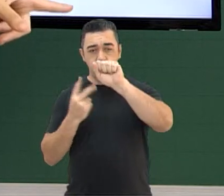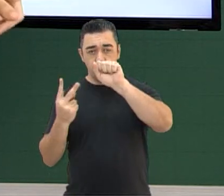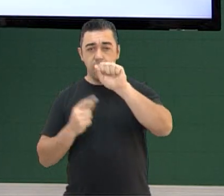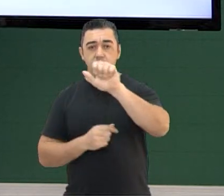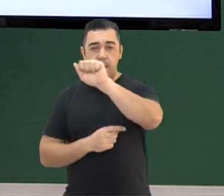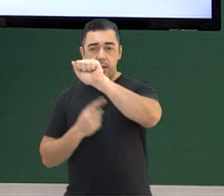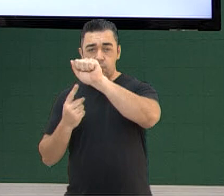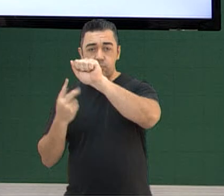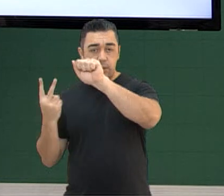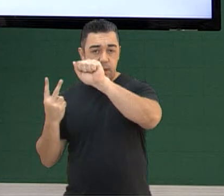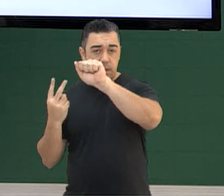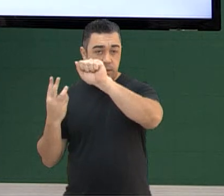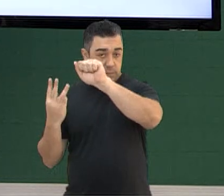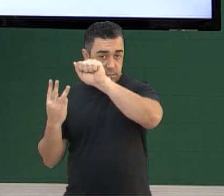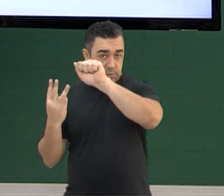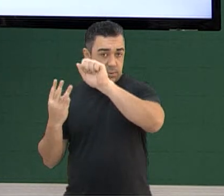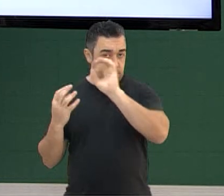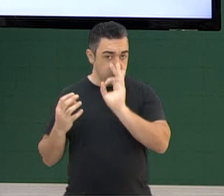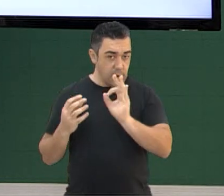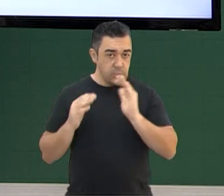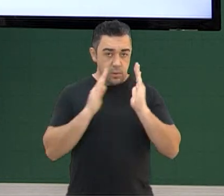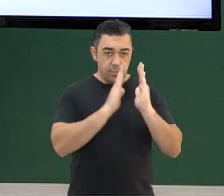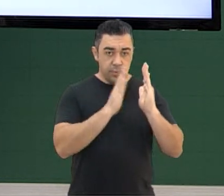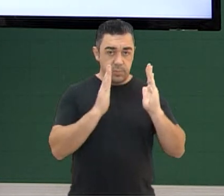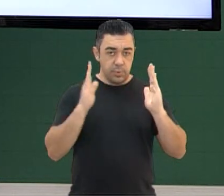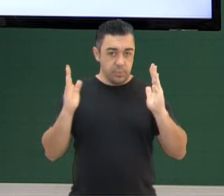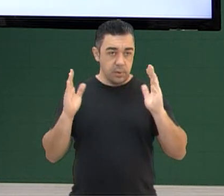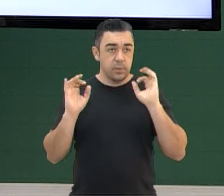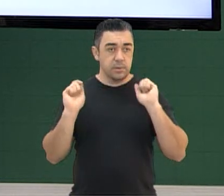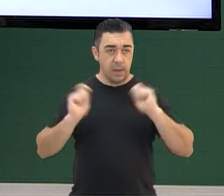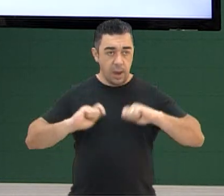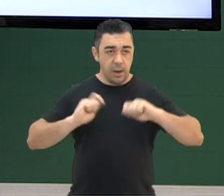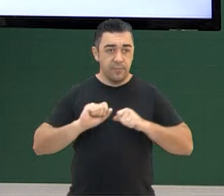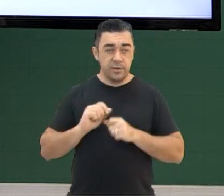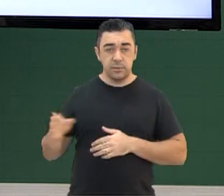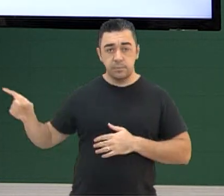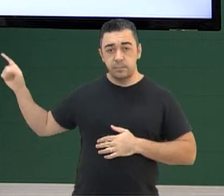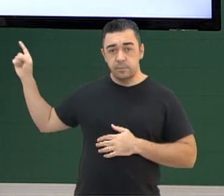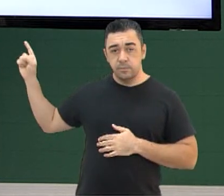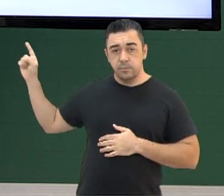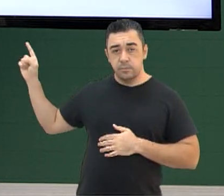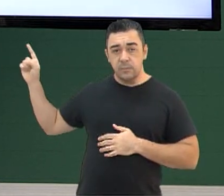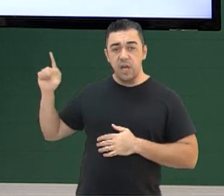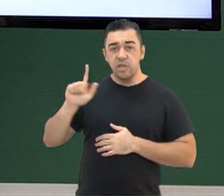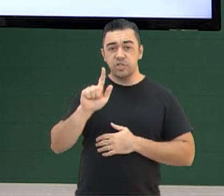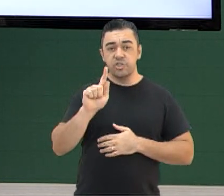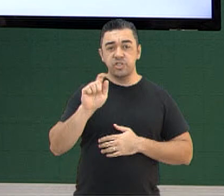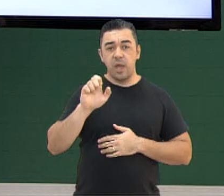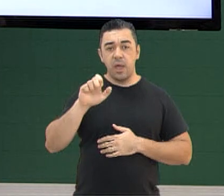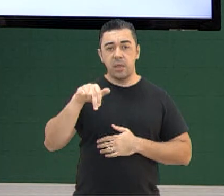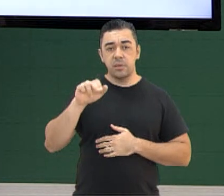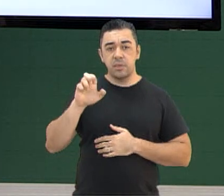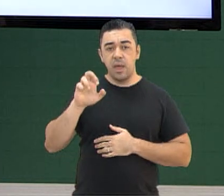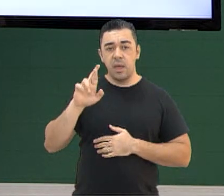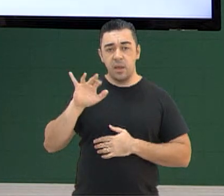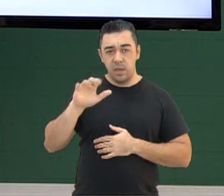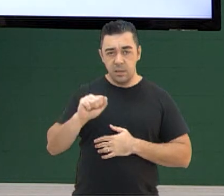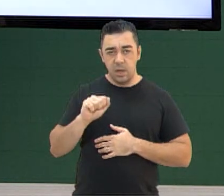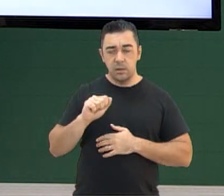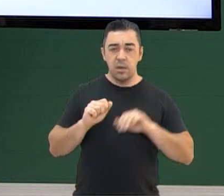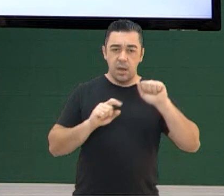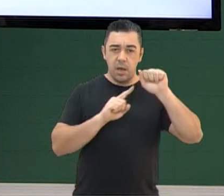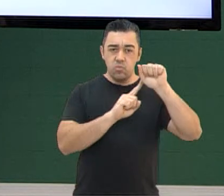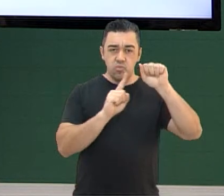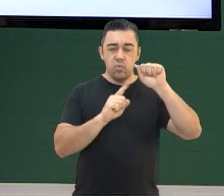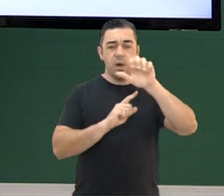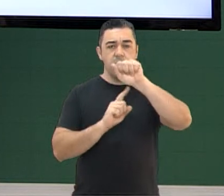colunas. Isso eu posso fazer representando a parte, certo? Genérica dela, os elementos A1, A12, A13,